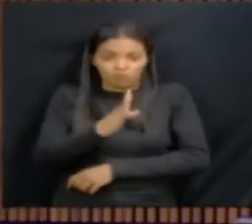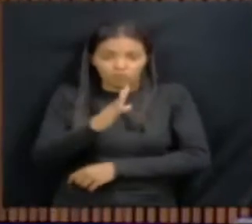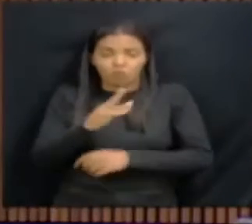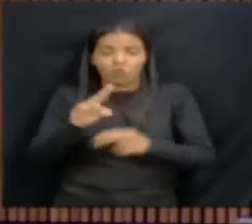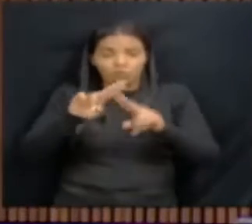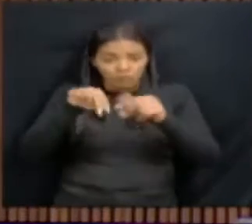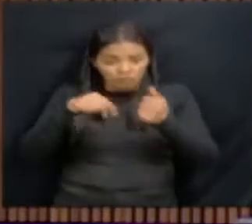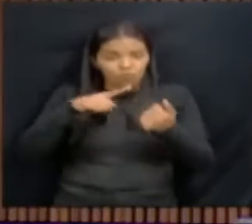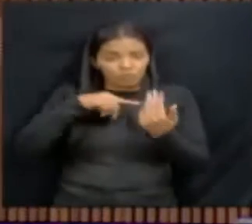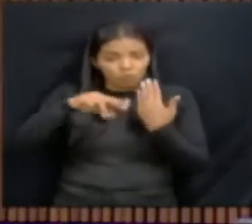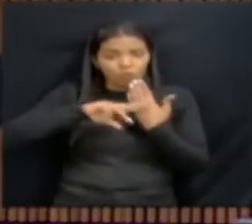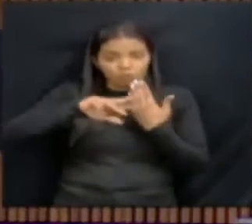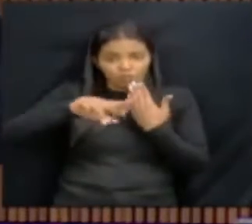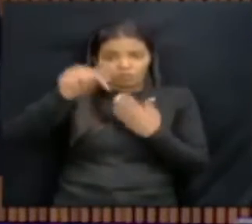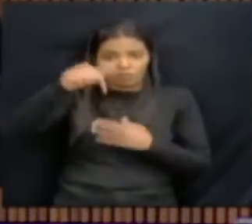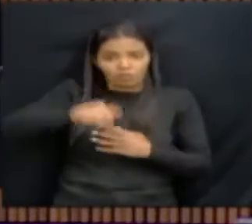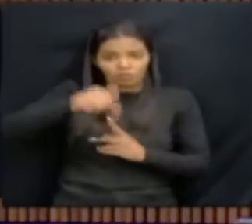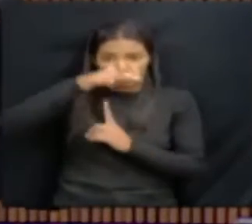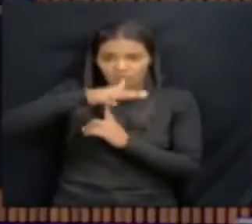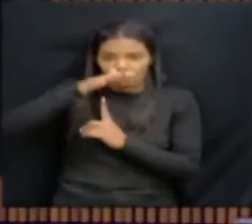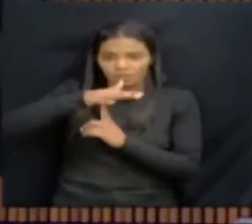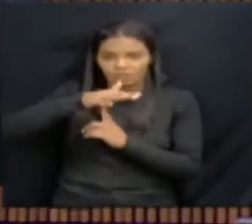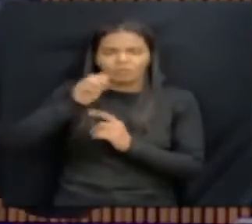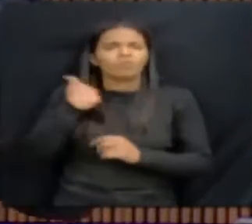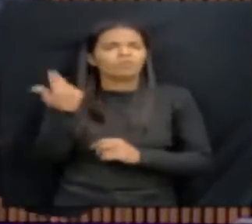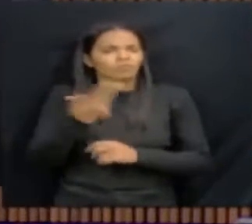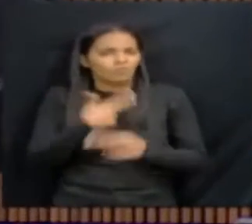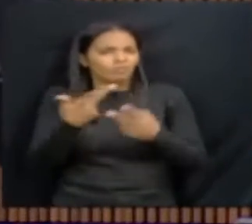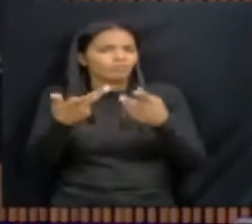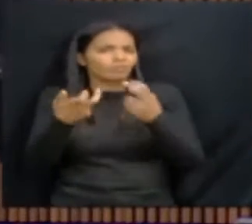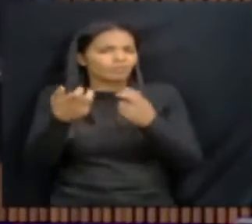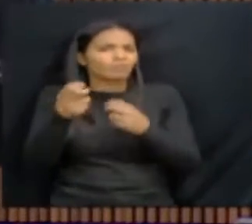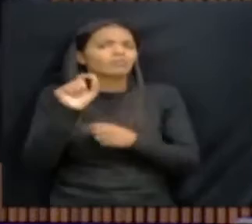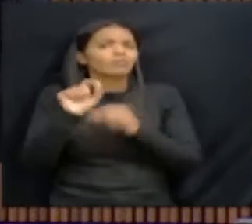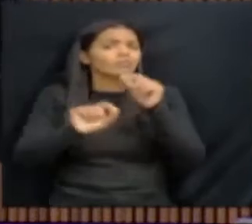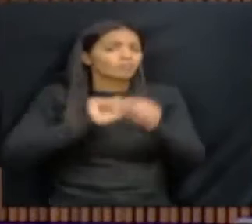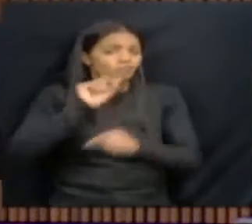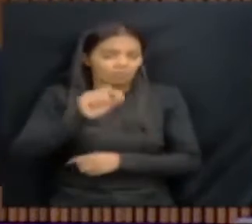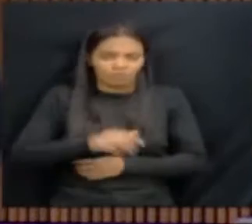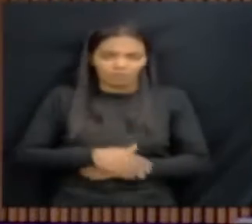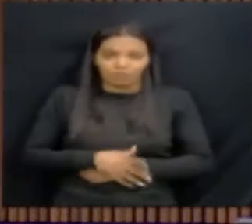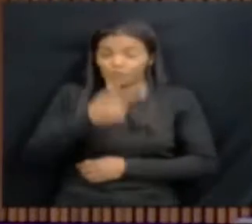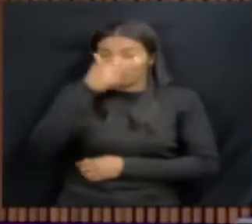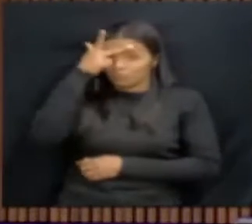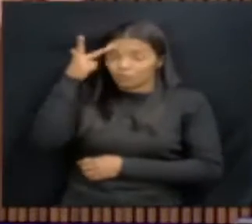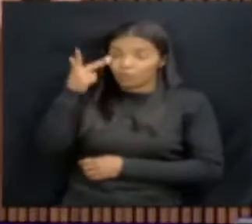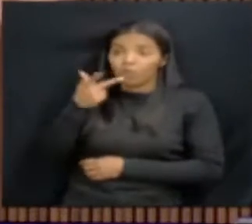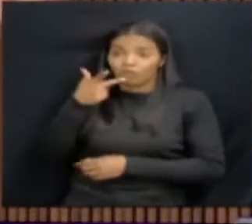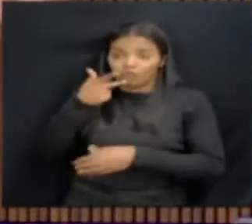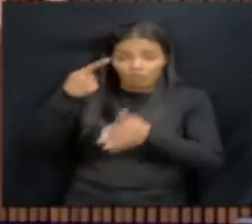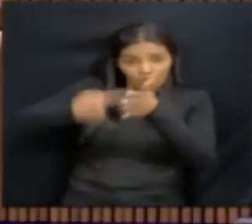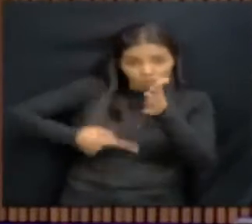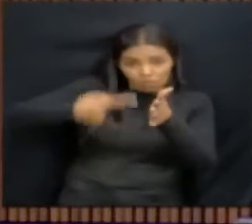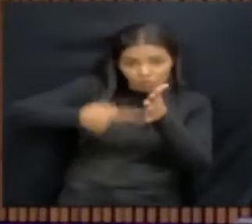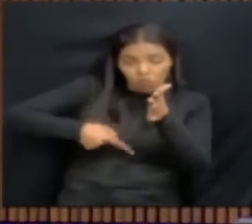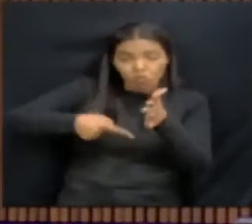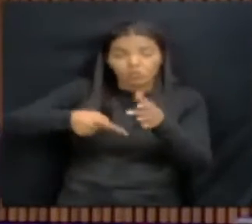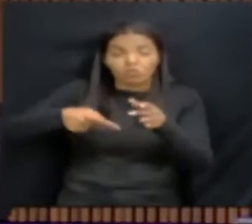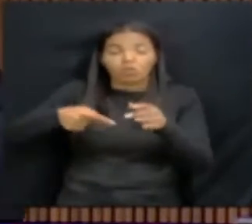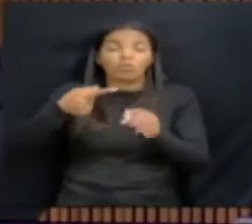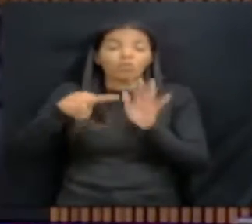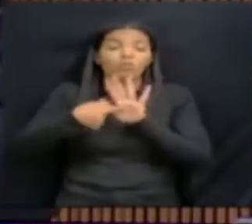no Paraná. A gente está vendo aí, pelo que vem sendo colocado e pelos indícios apontados, que